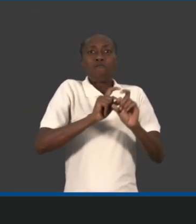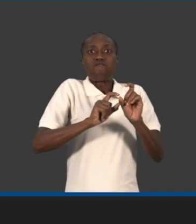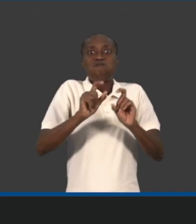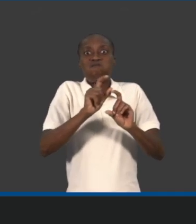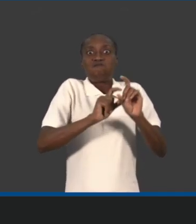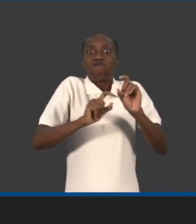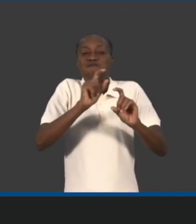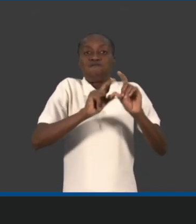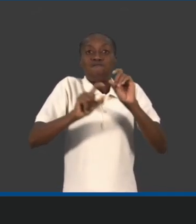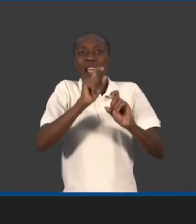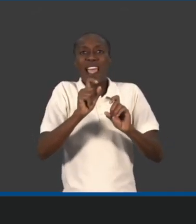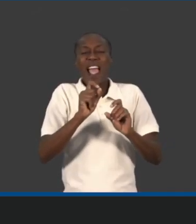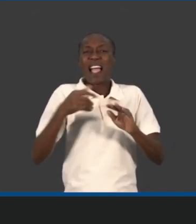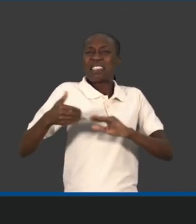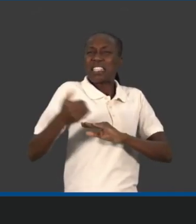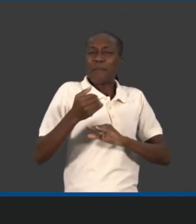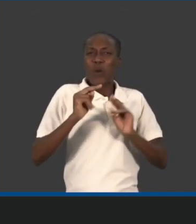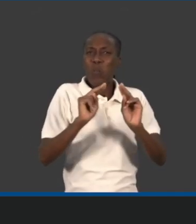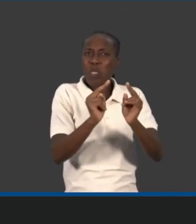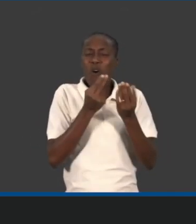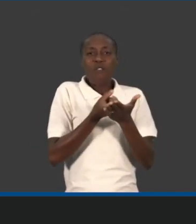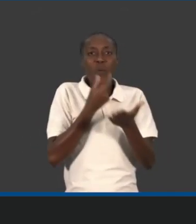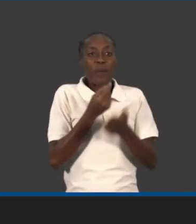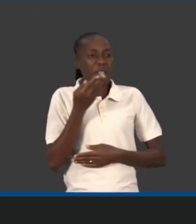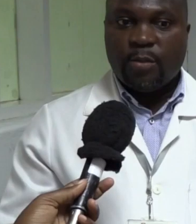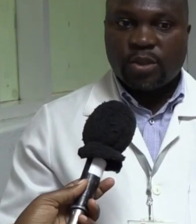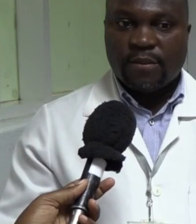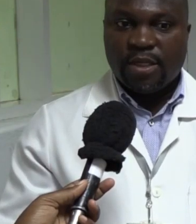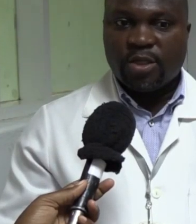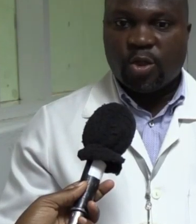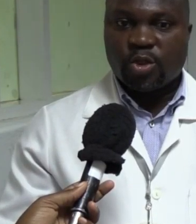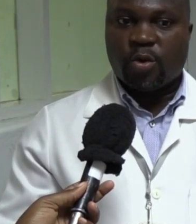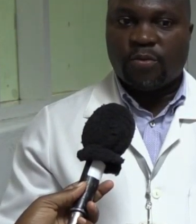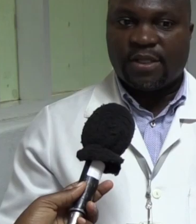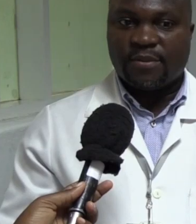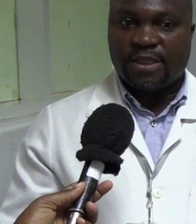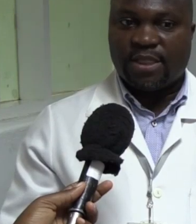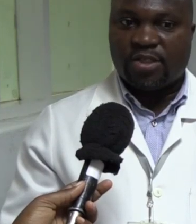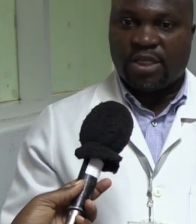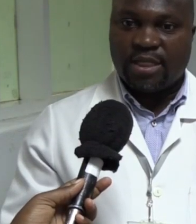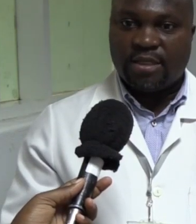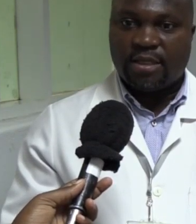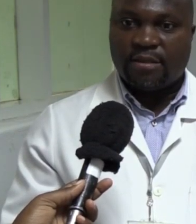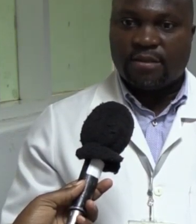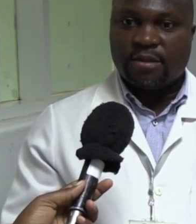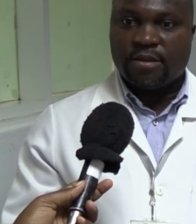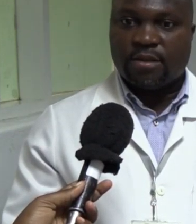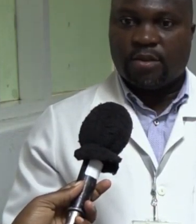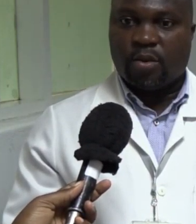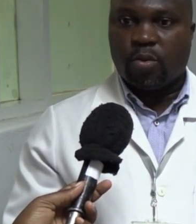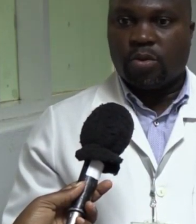eles já até tentavam dar uma nova medicação, mas a criança, nada. Em Moçambique, nós só começamos a ter genética,